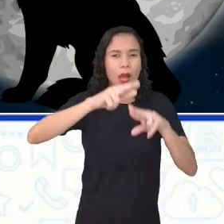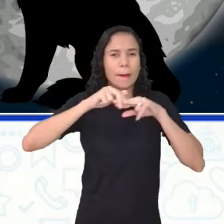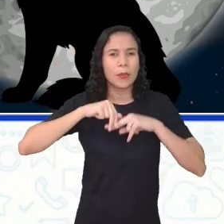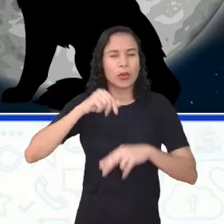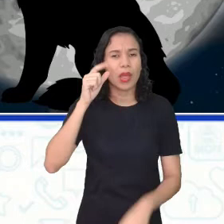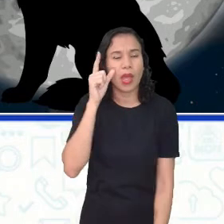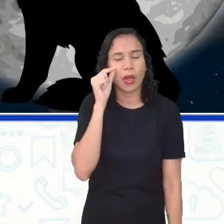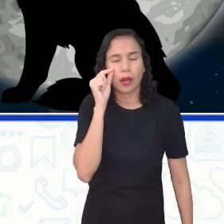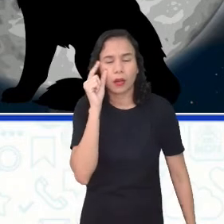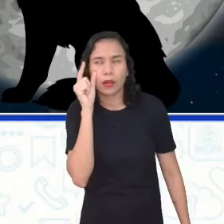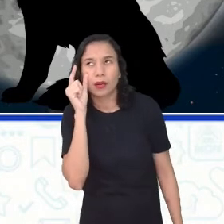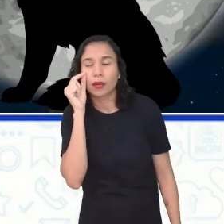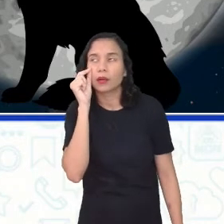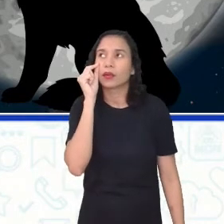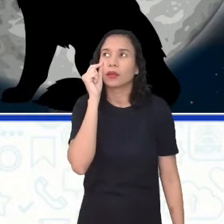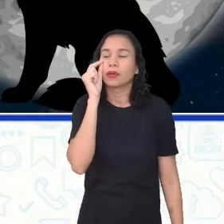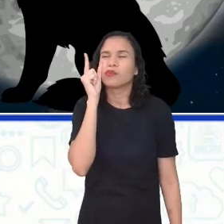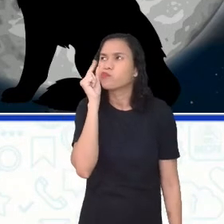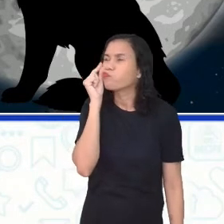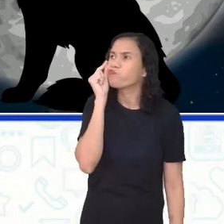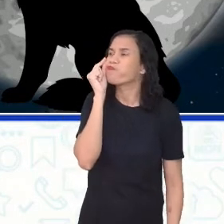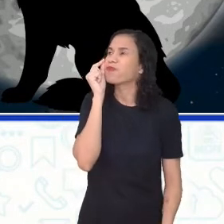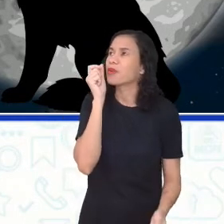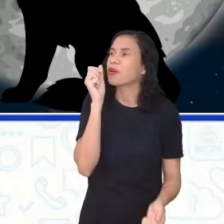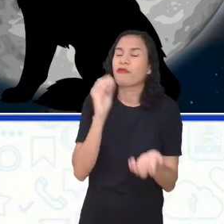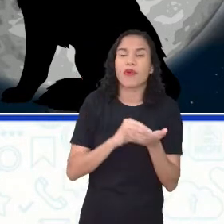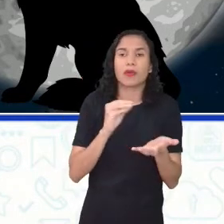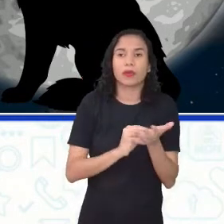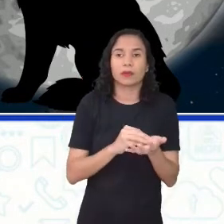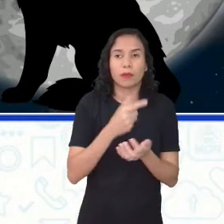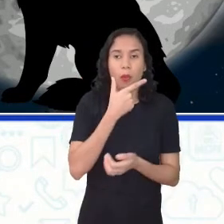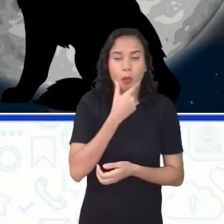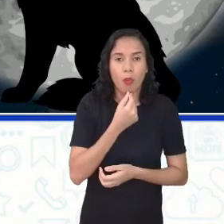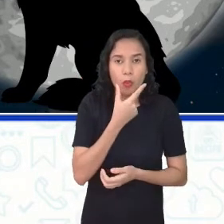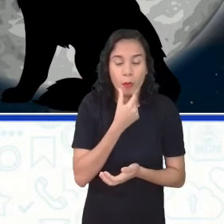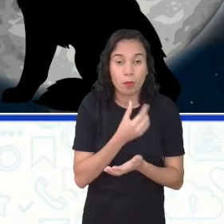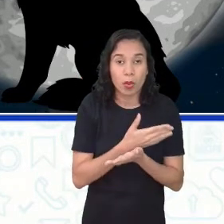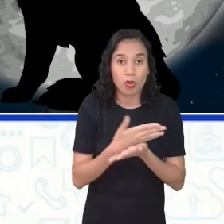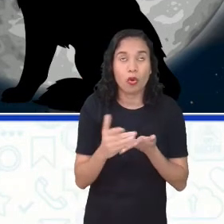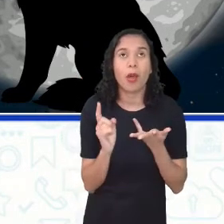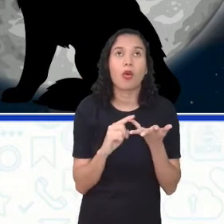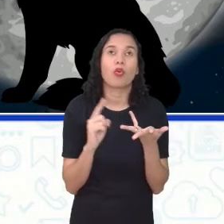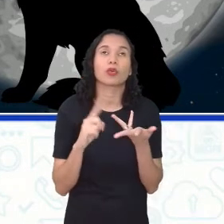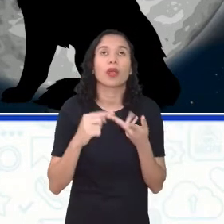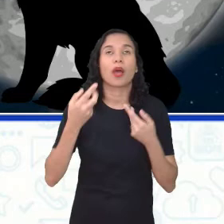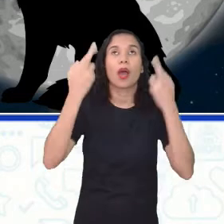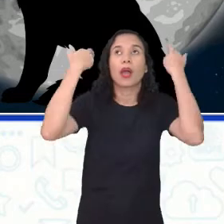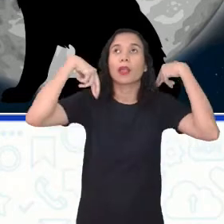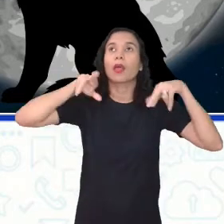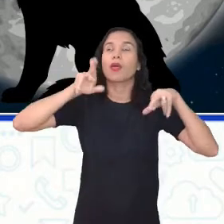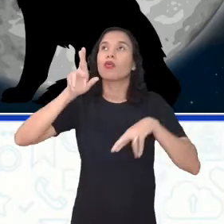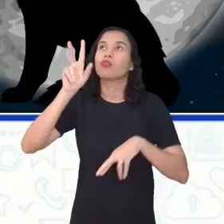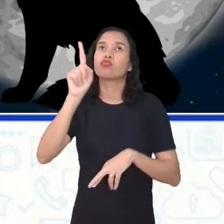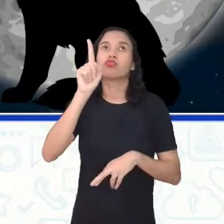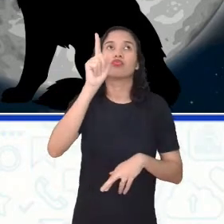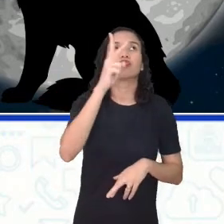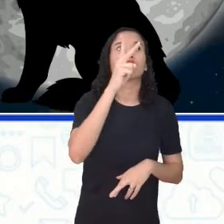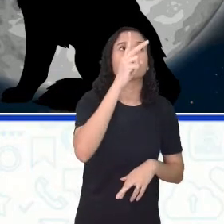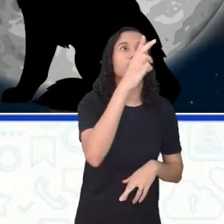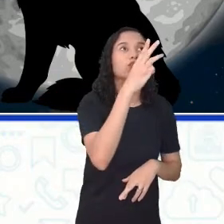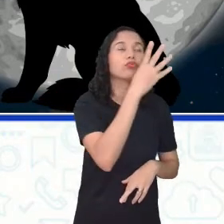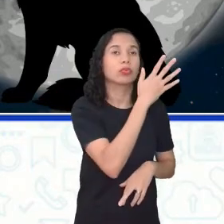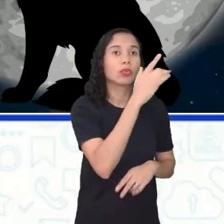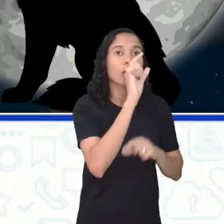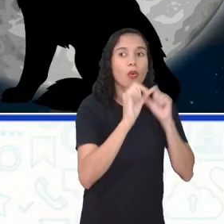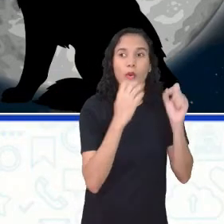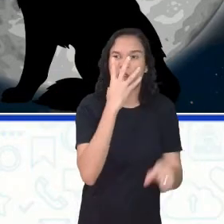se recusa a emantá-lo na cama, um homem começa a contar carneiros. Do que se aproveita o